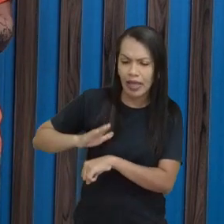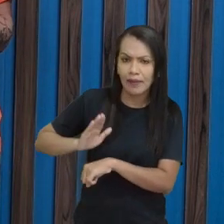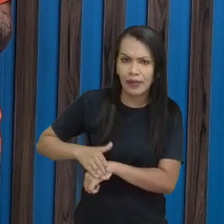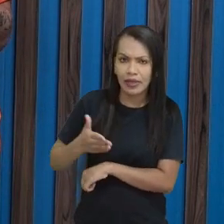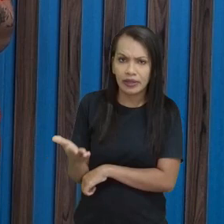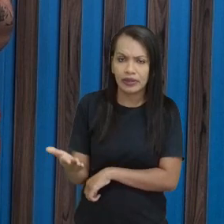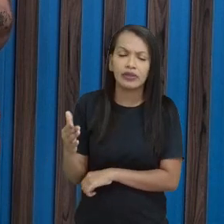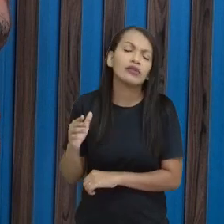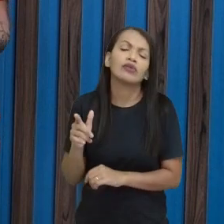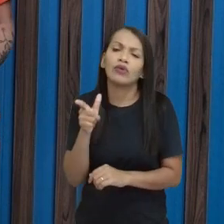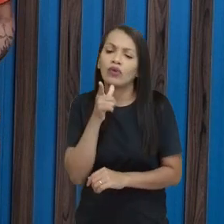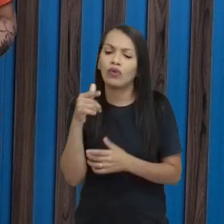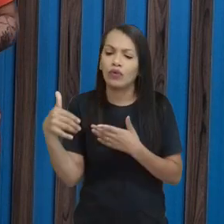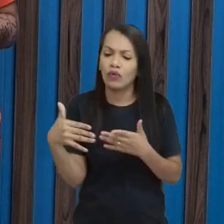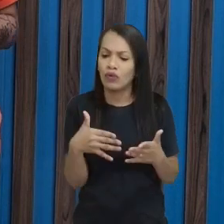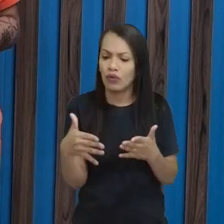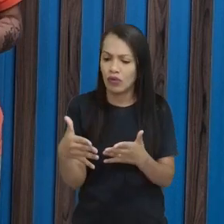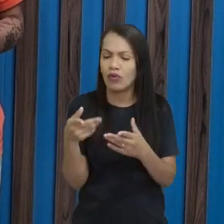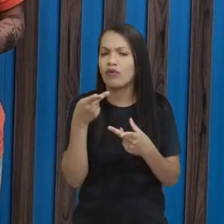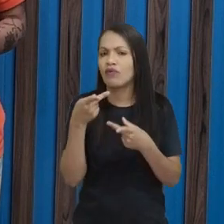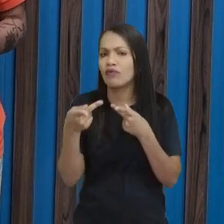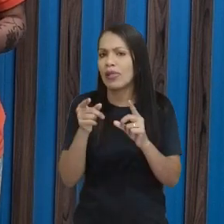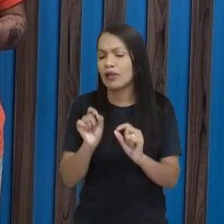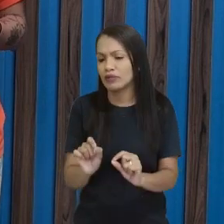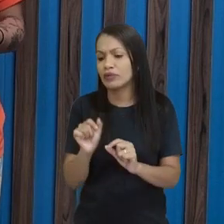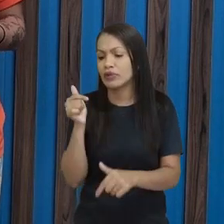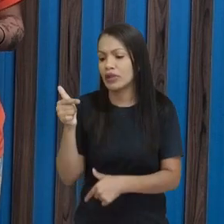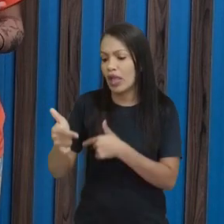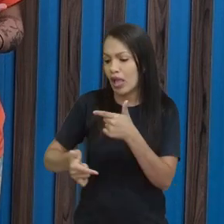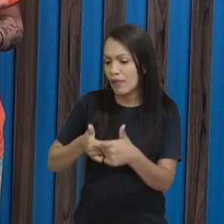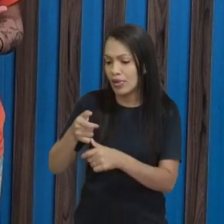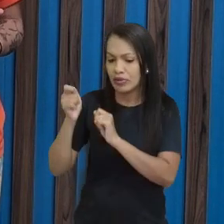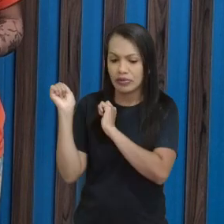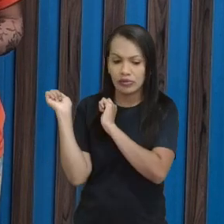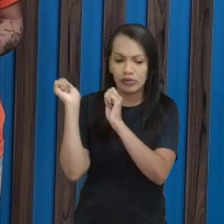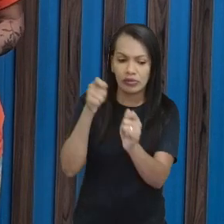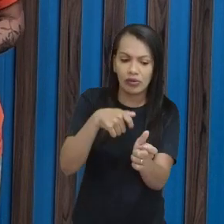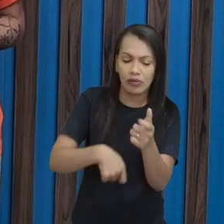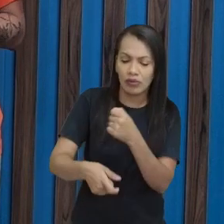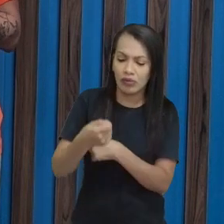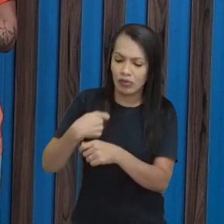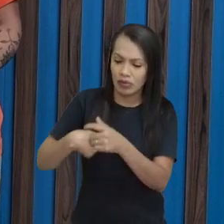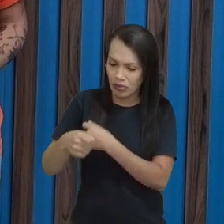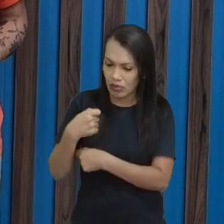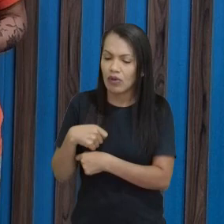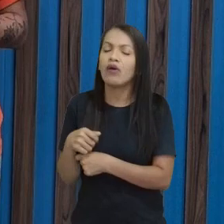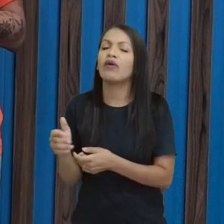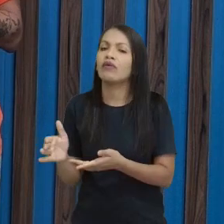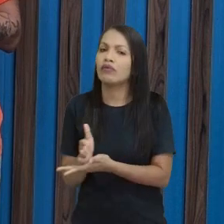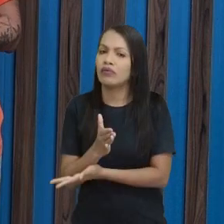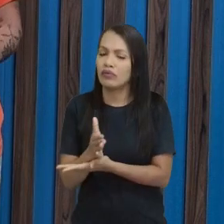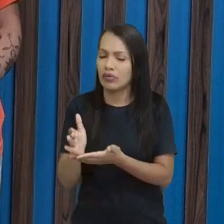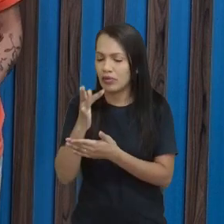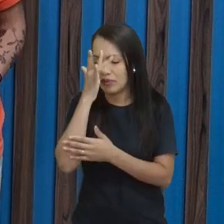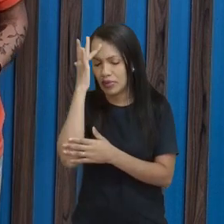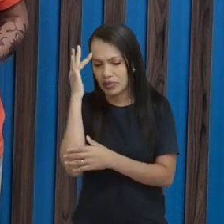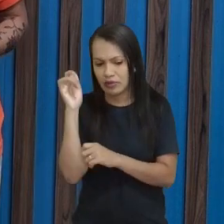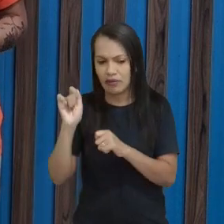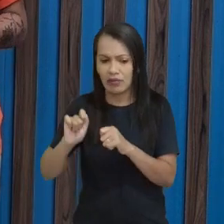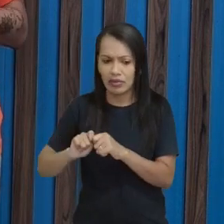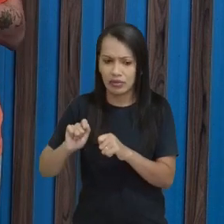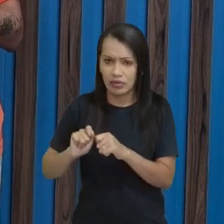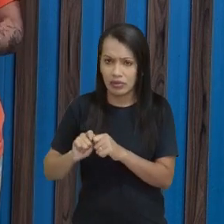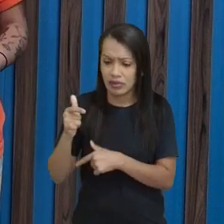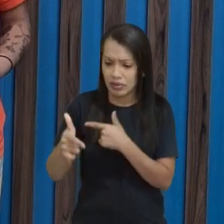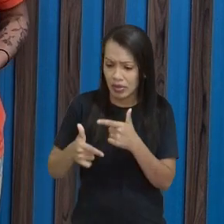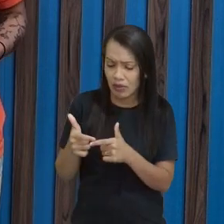desses rios, né, como a gente estava falando, do trabalho da pesca. E muitas dessas pessoas que fazem esse trabalho de pesca, né,